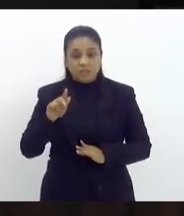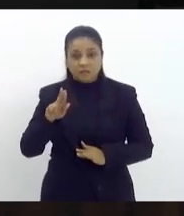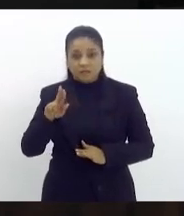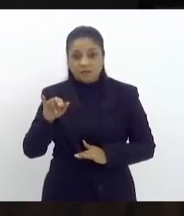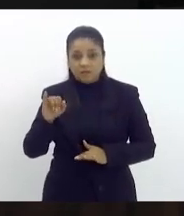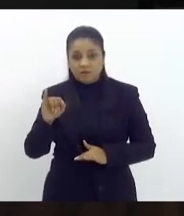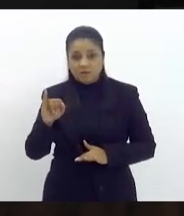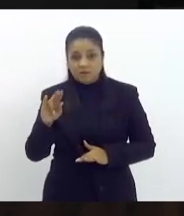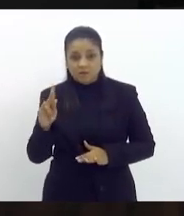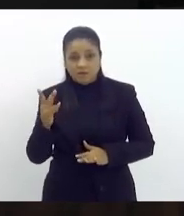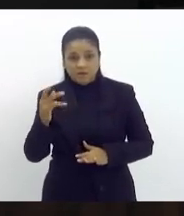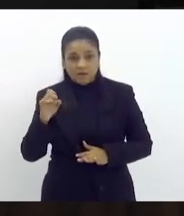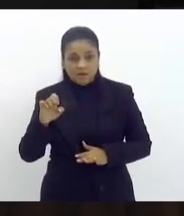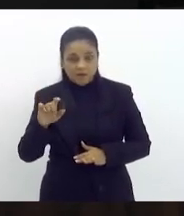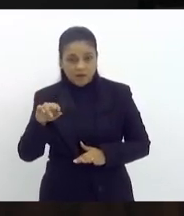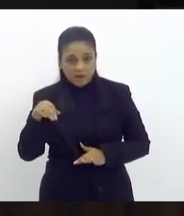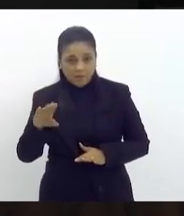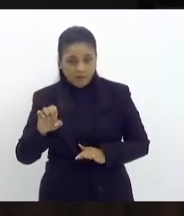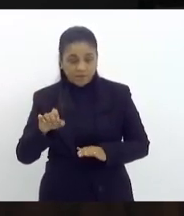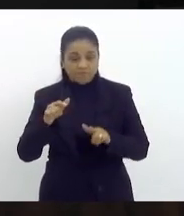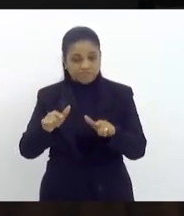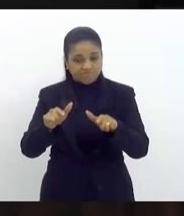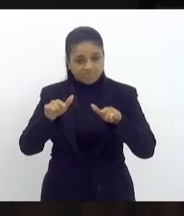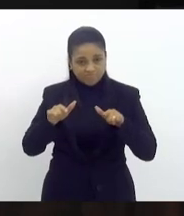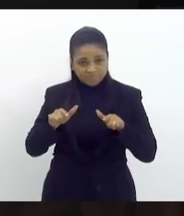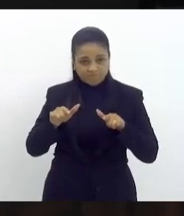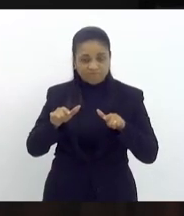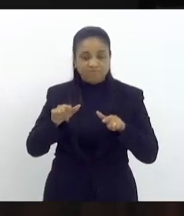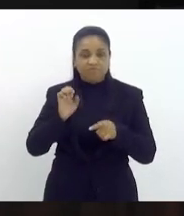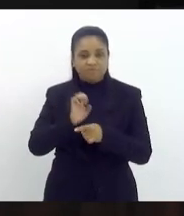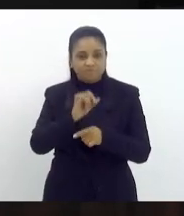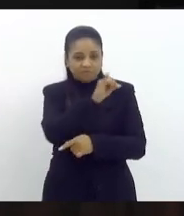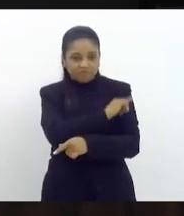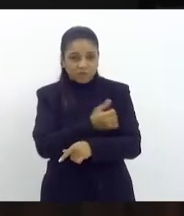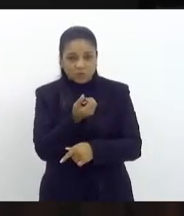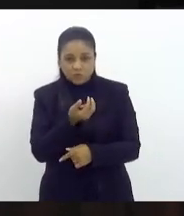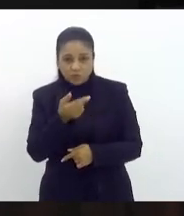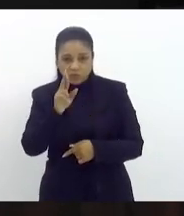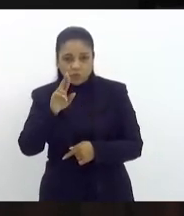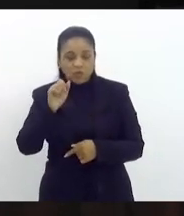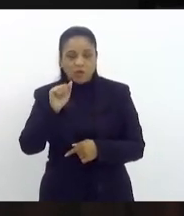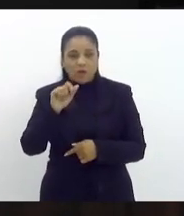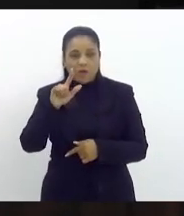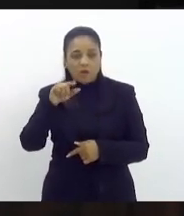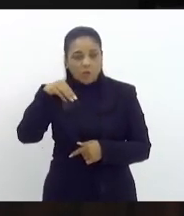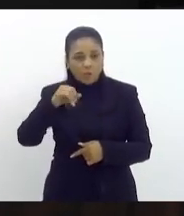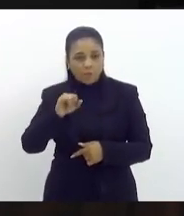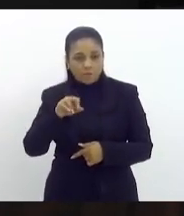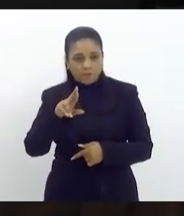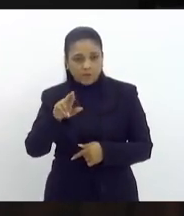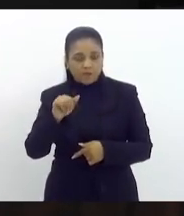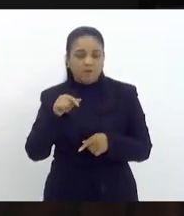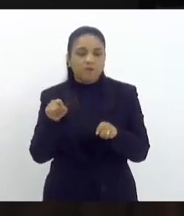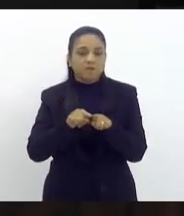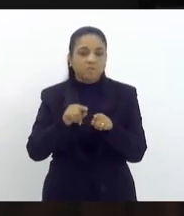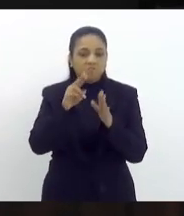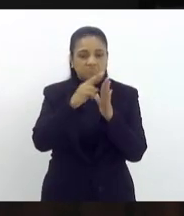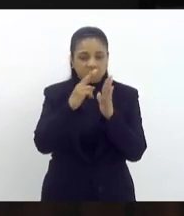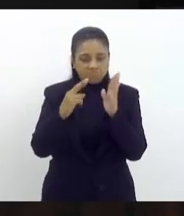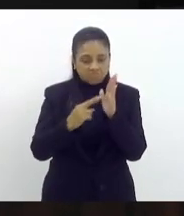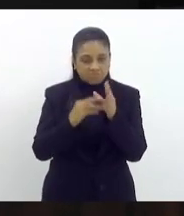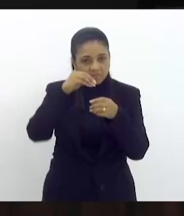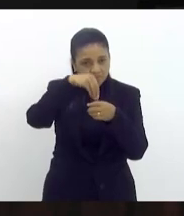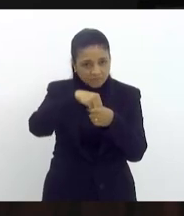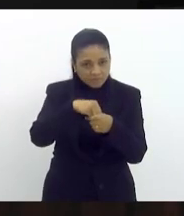título de benemérito do estado Rio de Janeiro ao magistrado doutor Almir Carvalho parecer da comissão de normas internas e